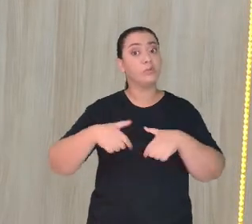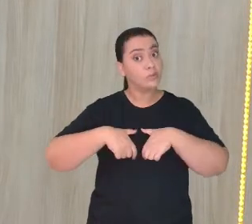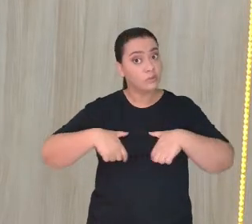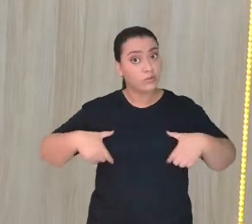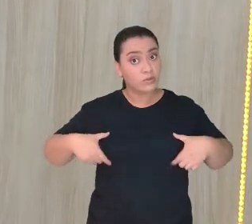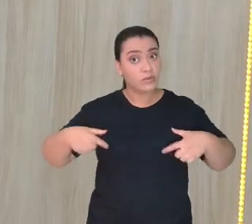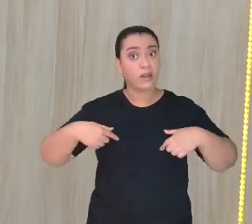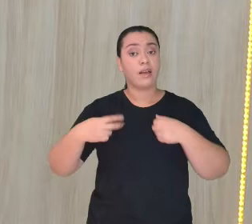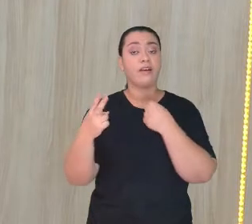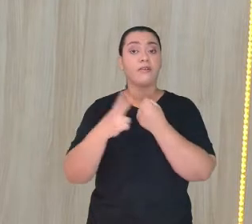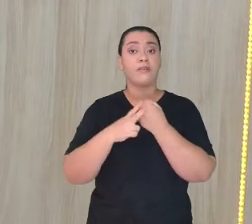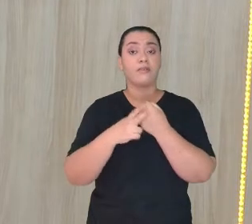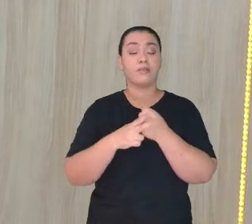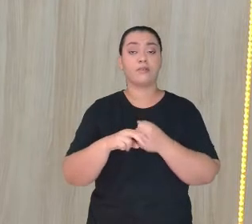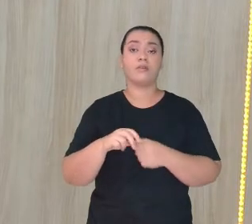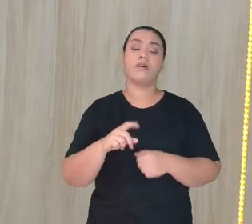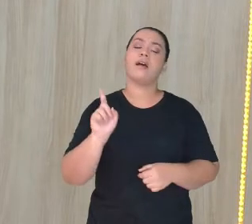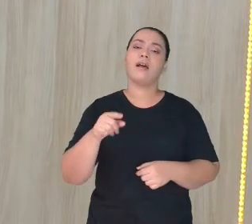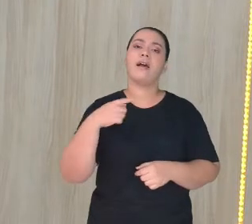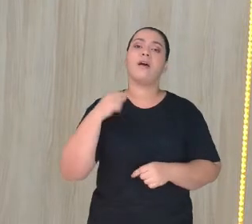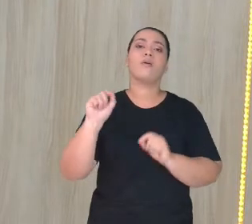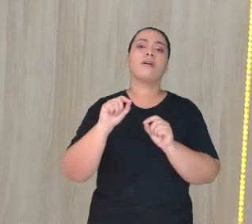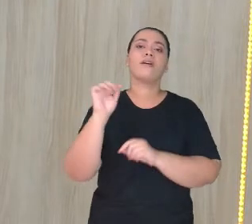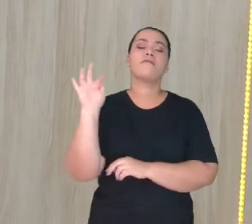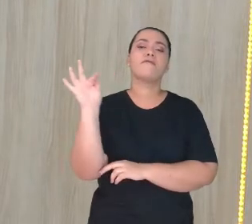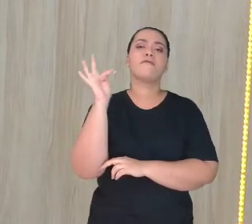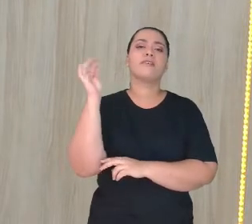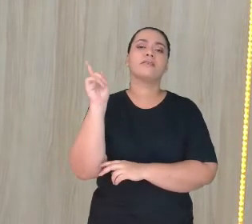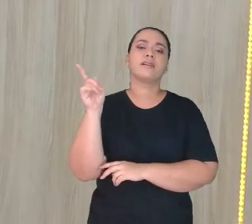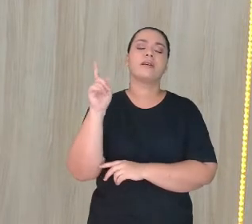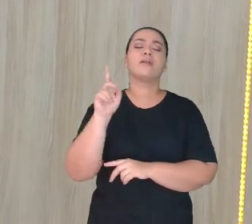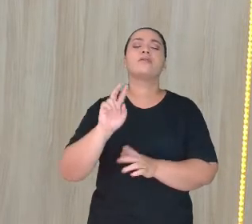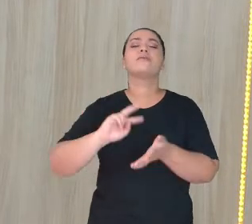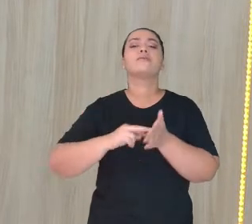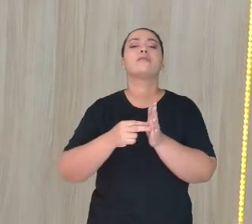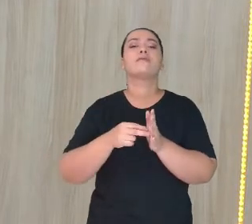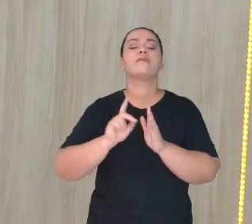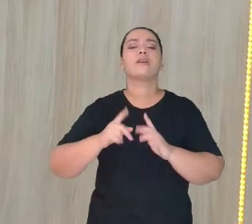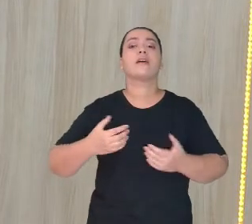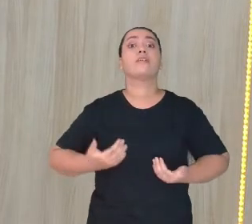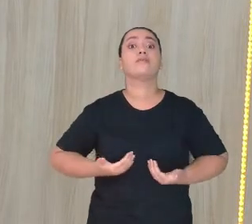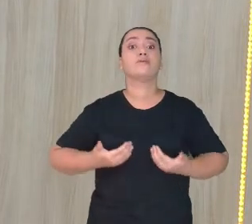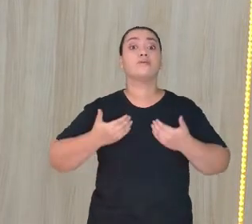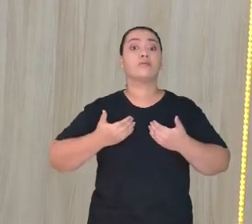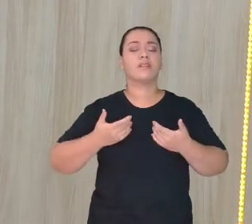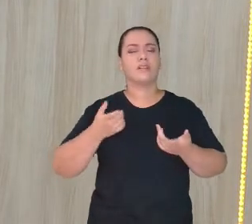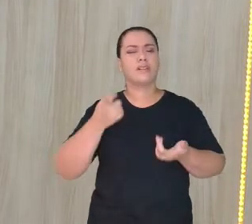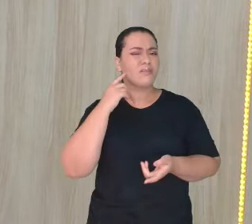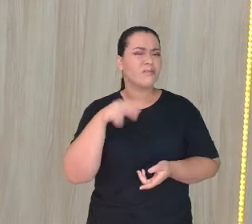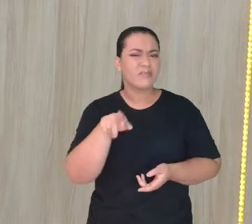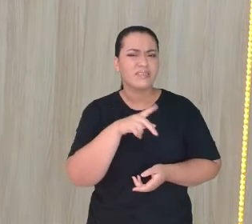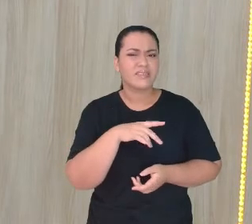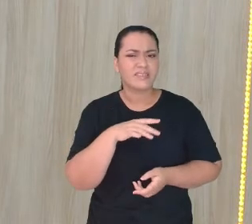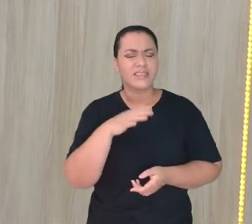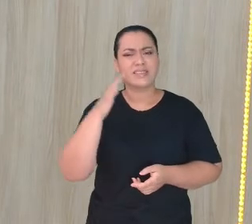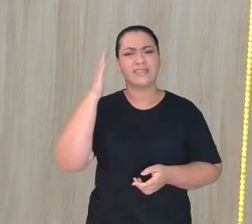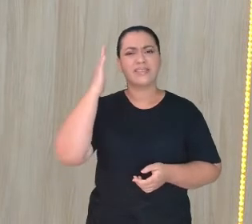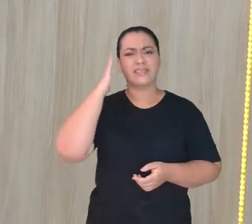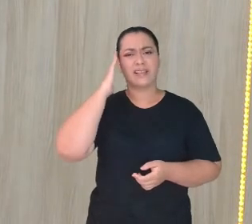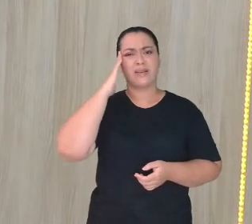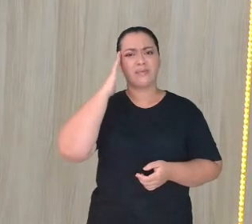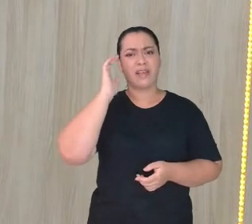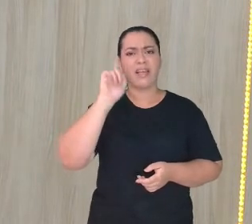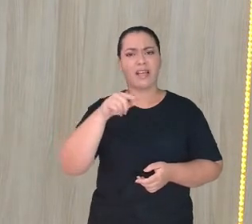Sutiã vem do verbo soutenir, do francês, que quer dizer sustentar. Mas vocês sabiam que existe